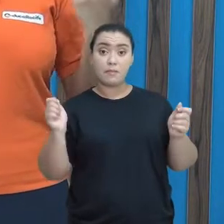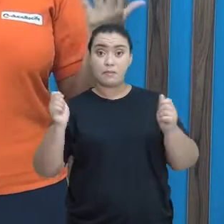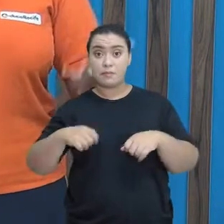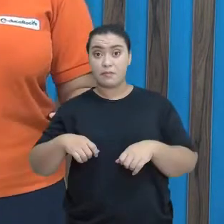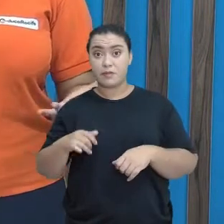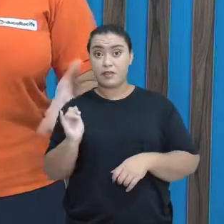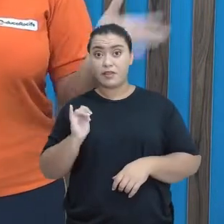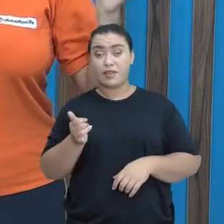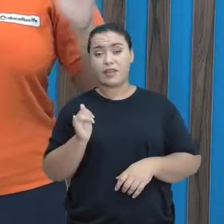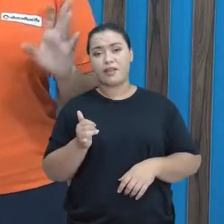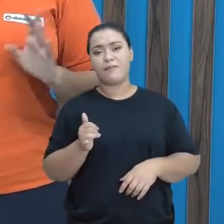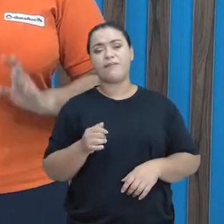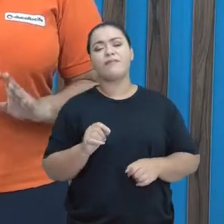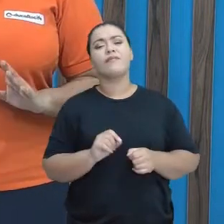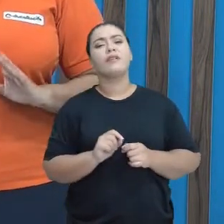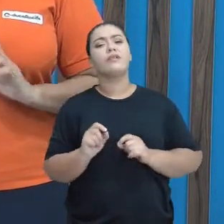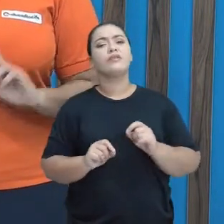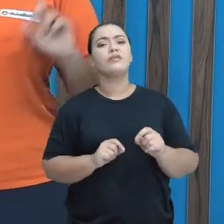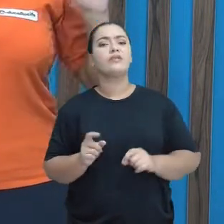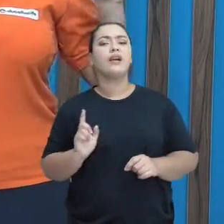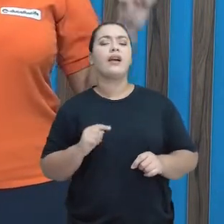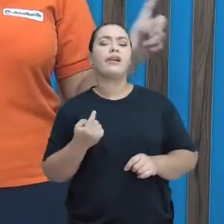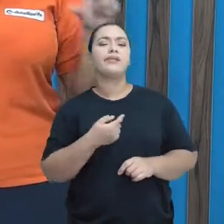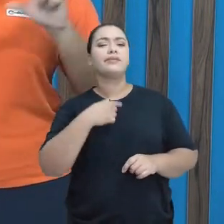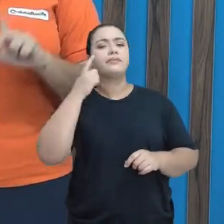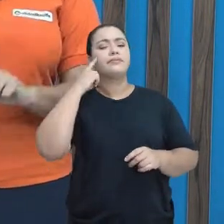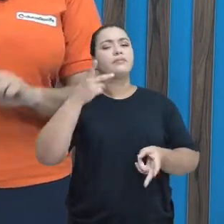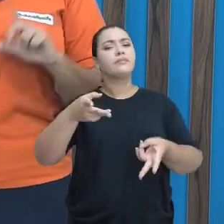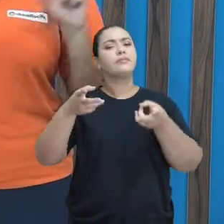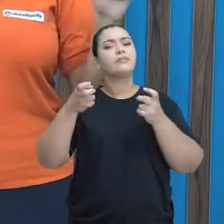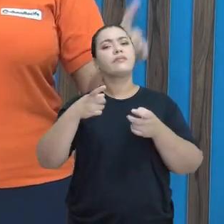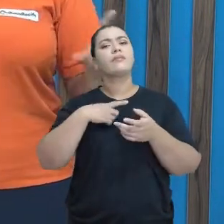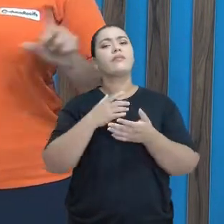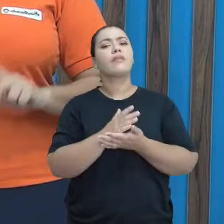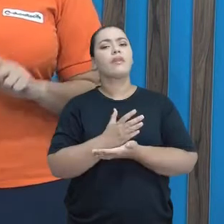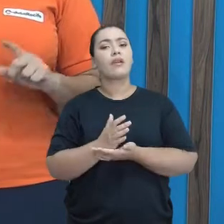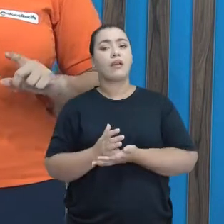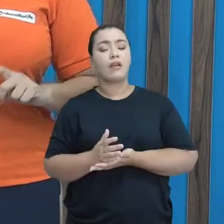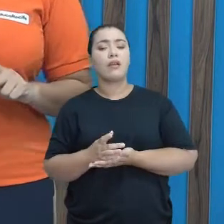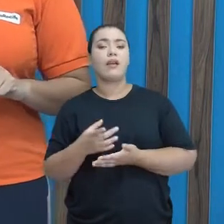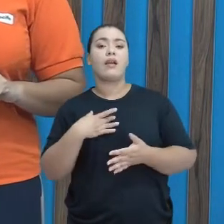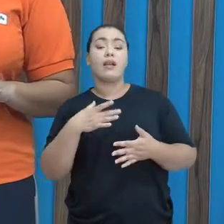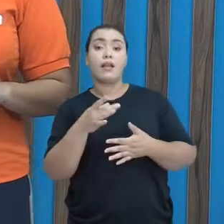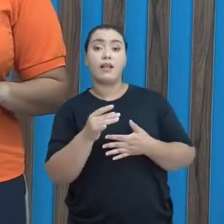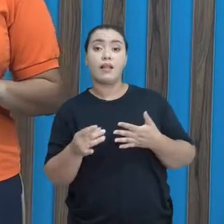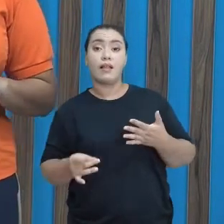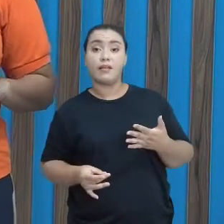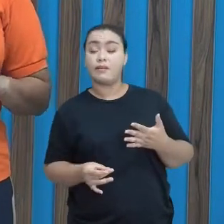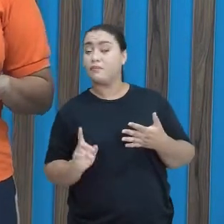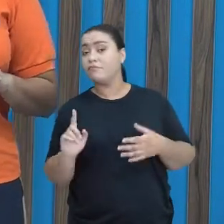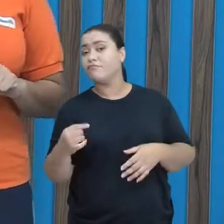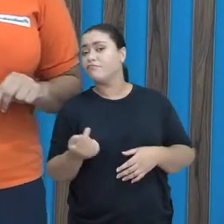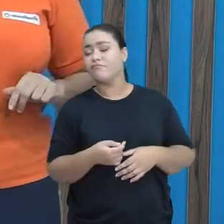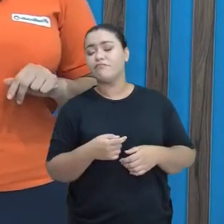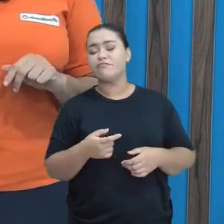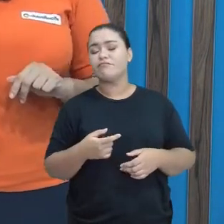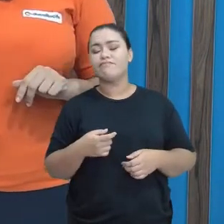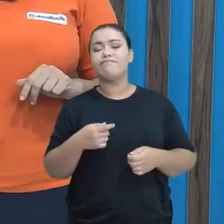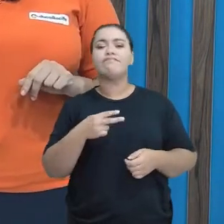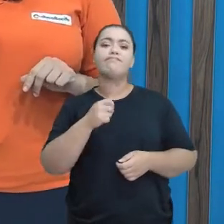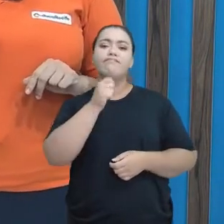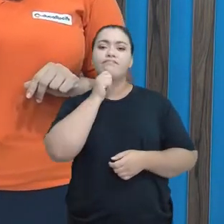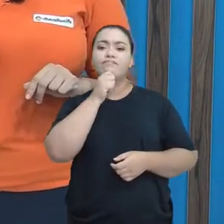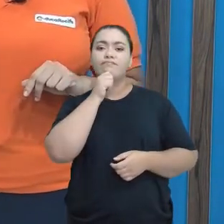ser narrada faz com que às vezes a gente perceba alguns fatos e alguns elementos que a gente não percebeu quando